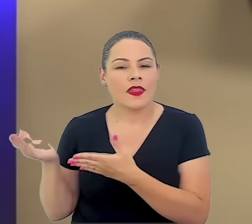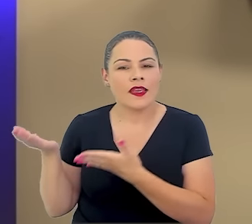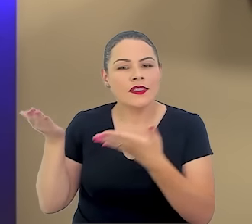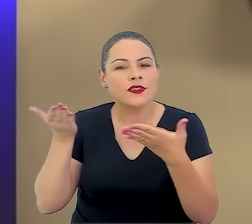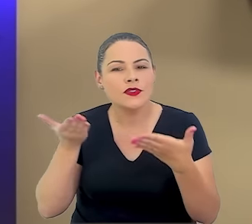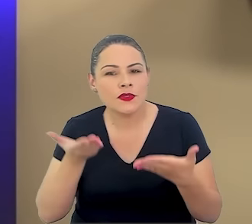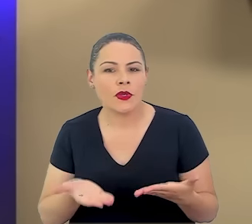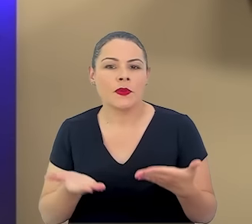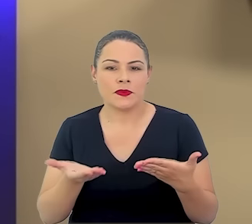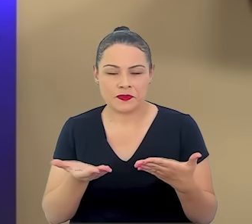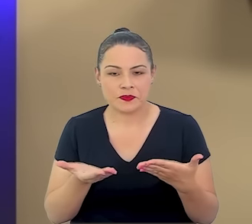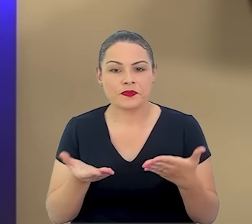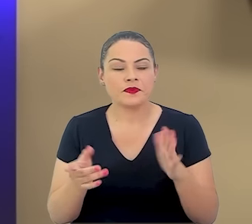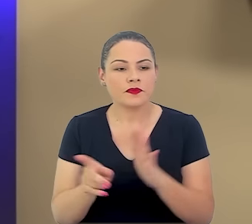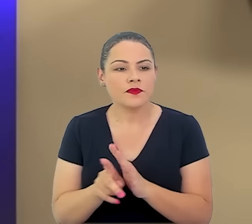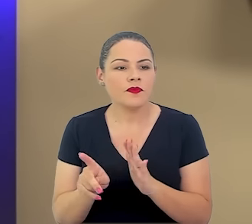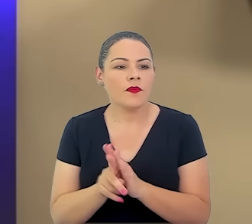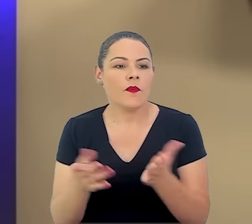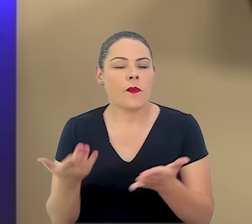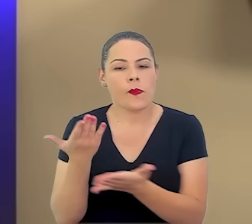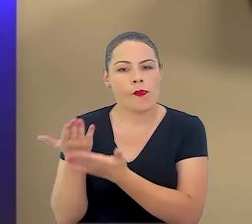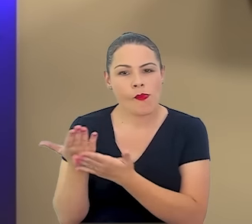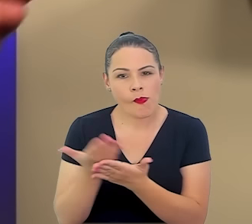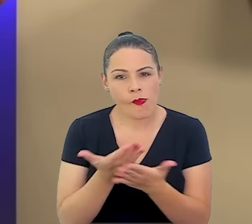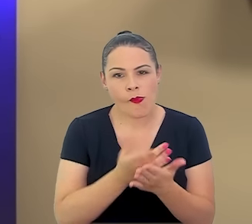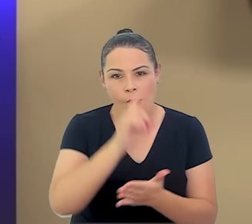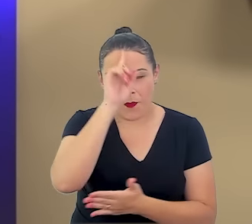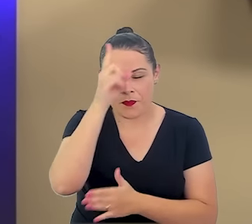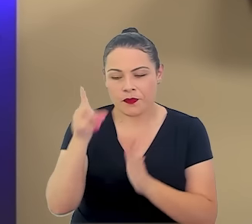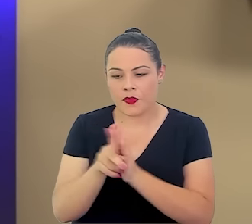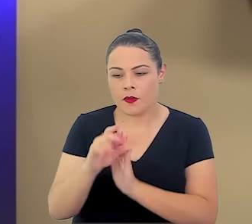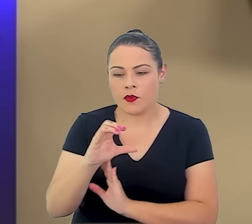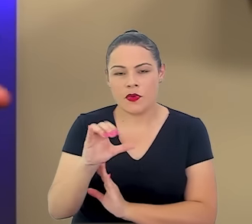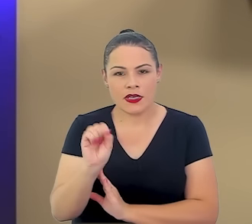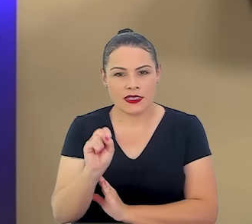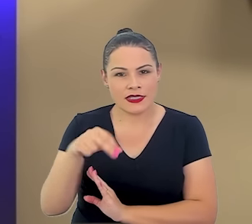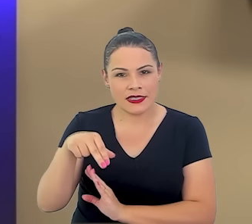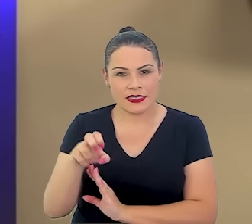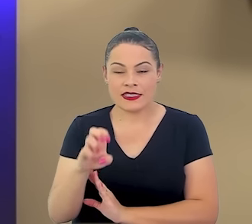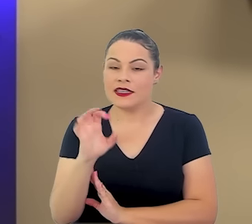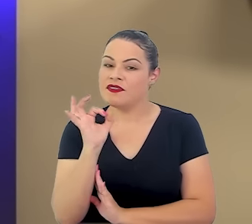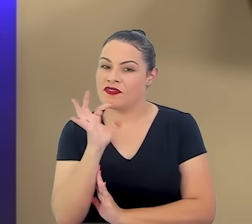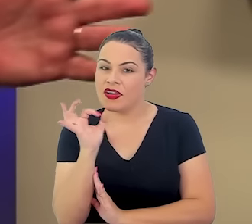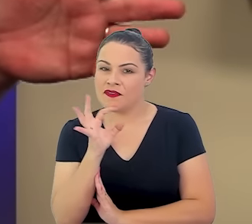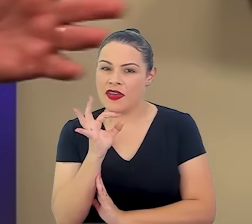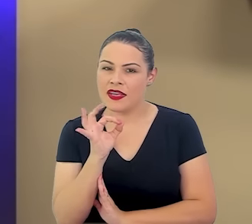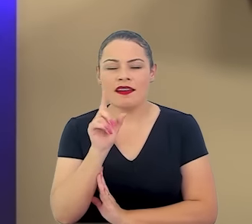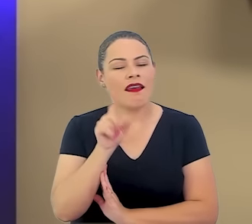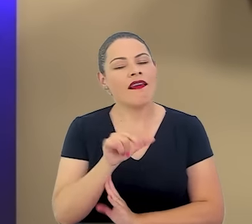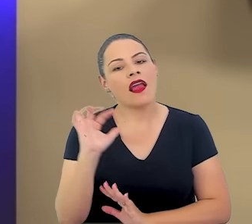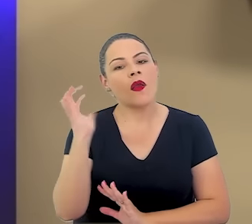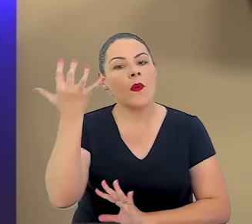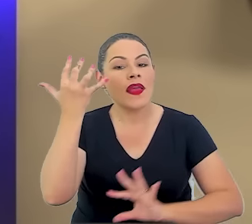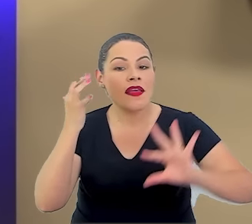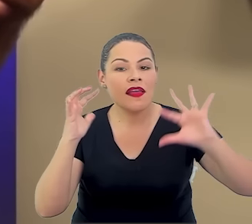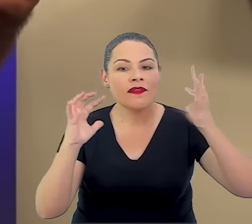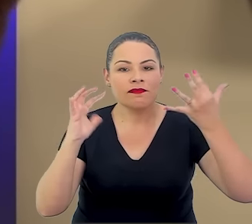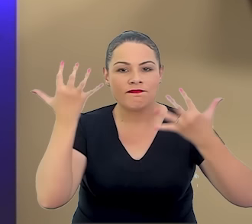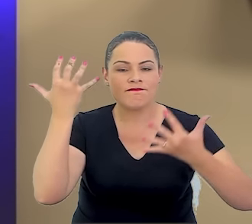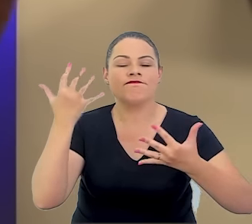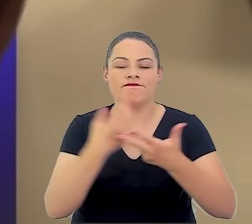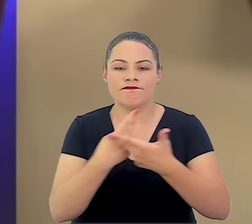trouxe né lá no estudo né Essa Ideia do cisney verde eh que são eventos